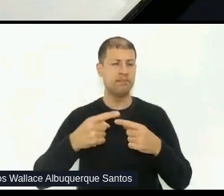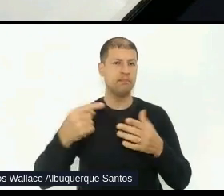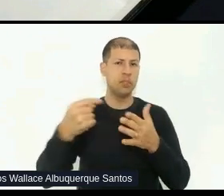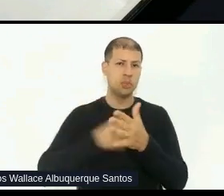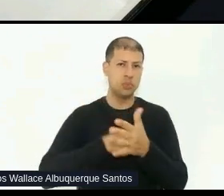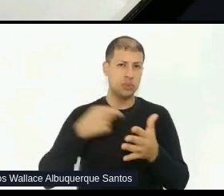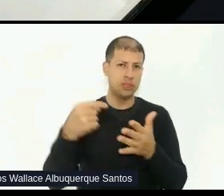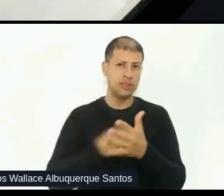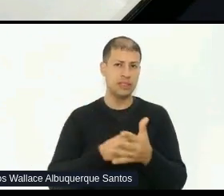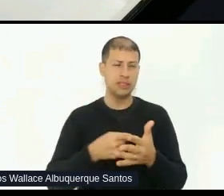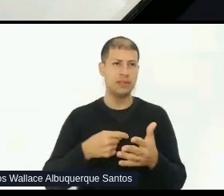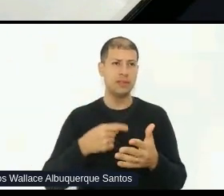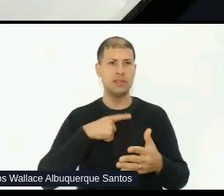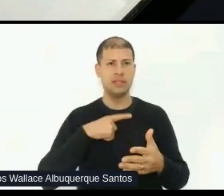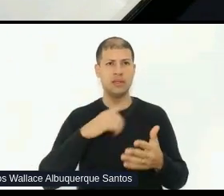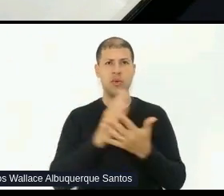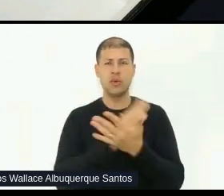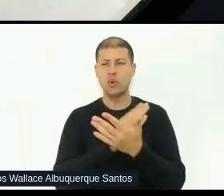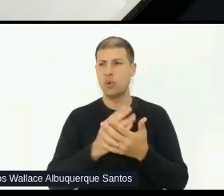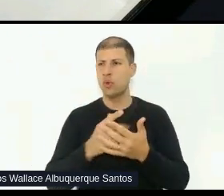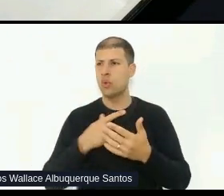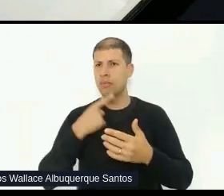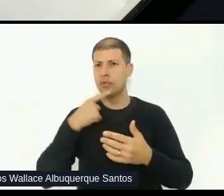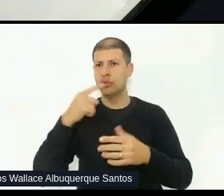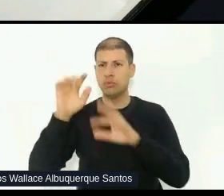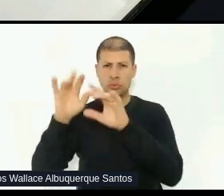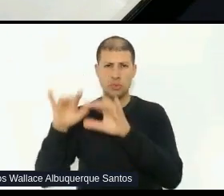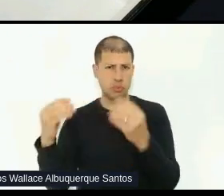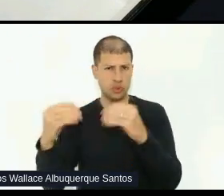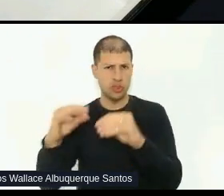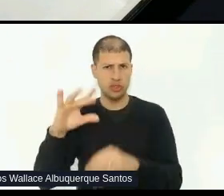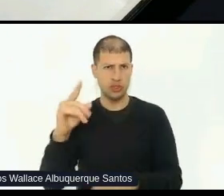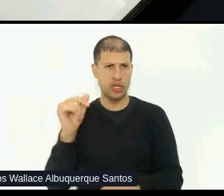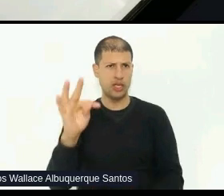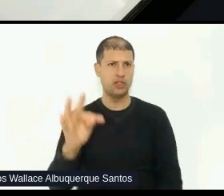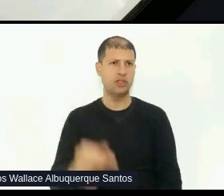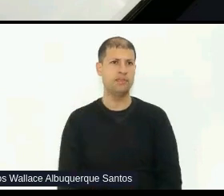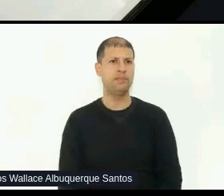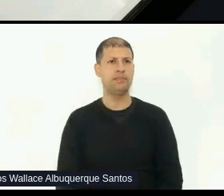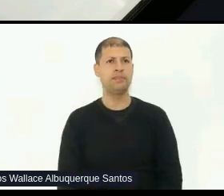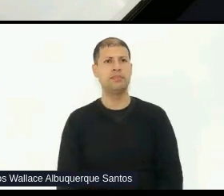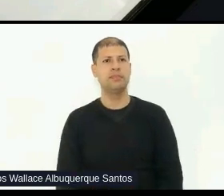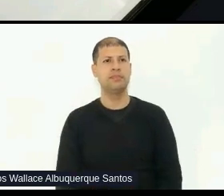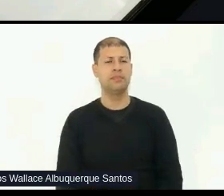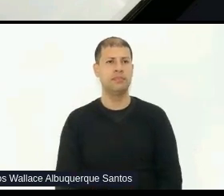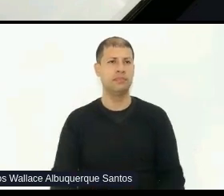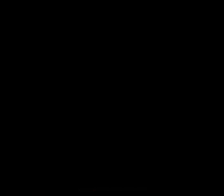questionamentos? Eu vi que tivemos alguns comentários aqui. Deixa eu ver como é que a gente está.